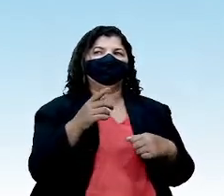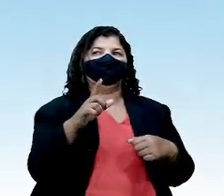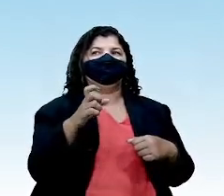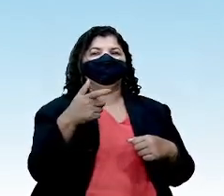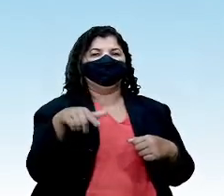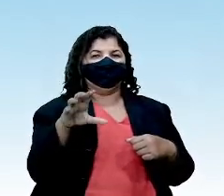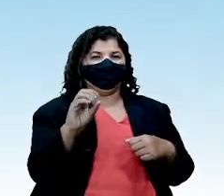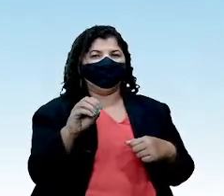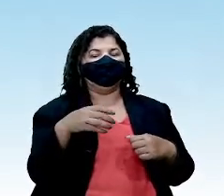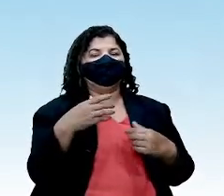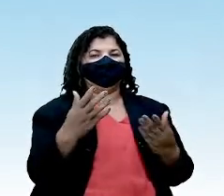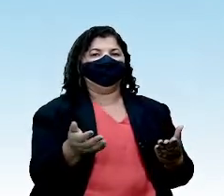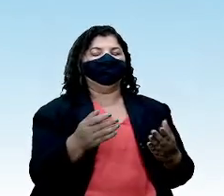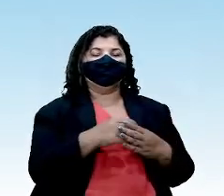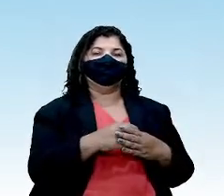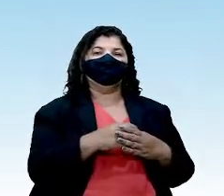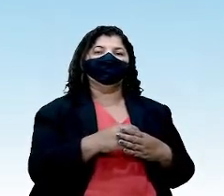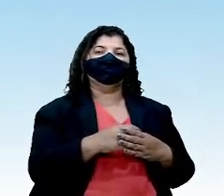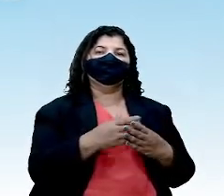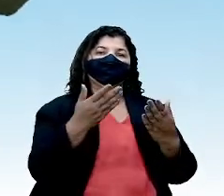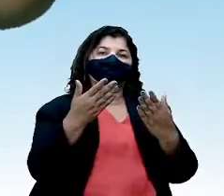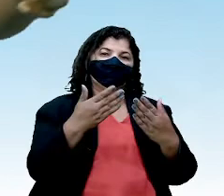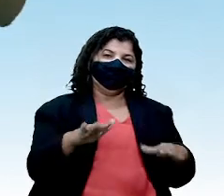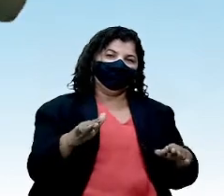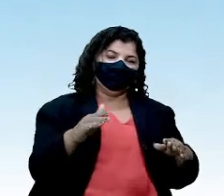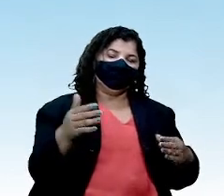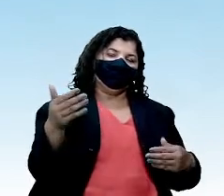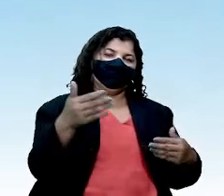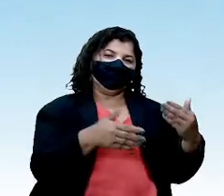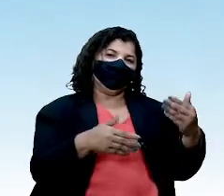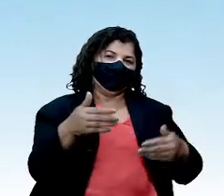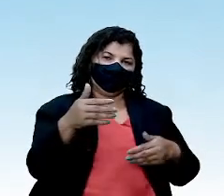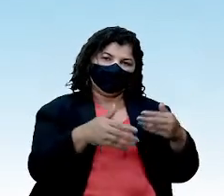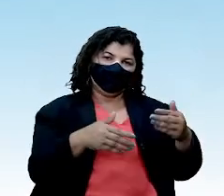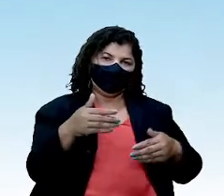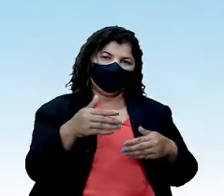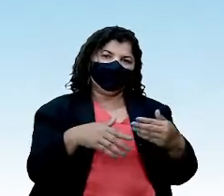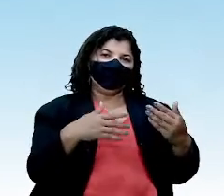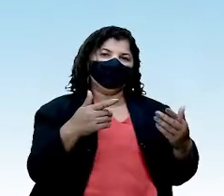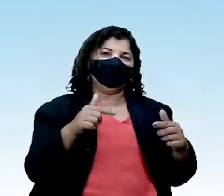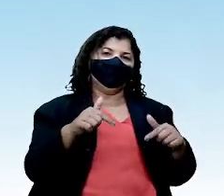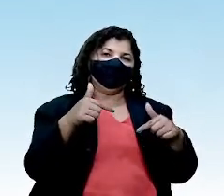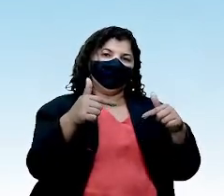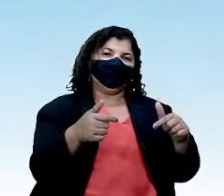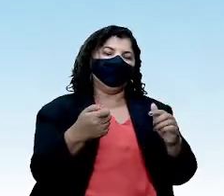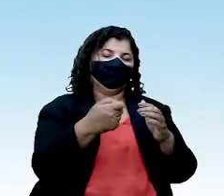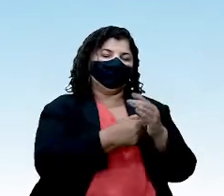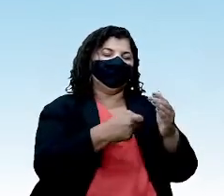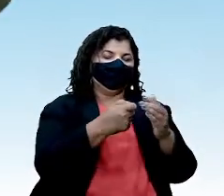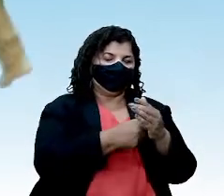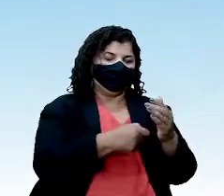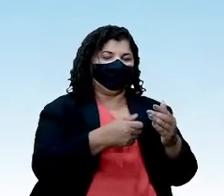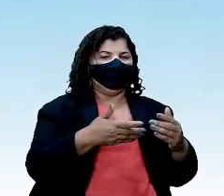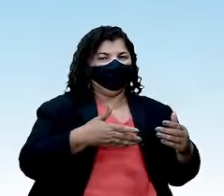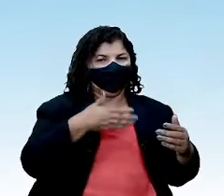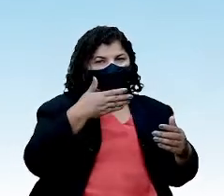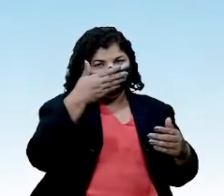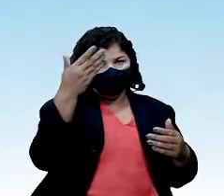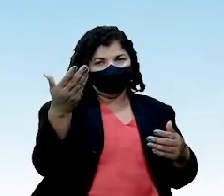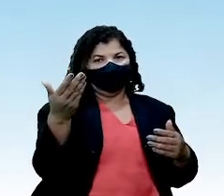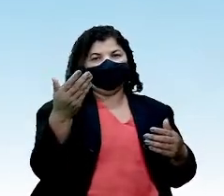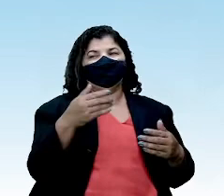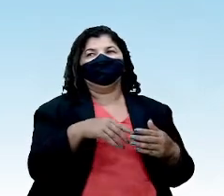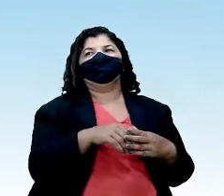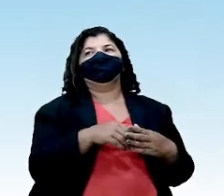recompensa, sua participação em quê? Sua participação da luta contra os árabes, uma faixa de